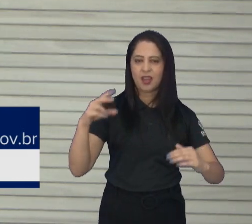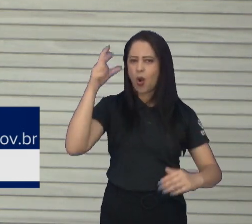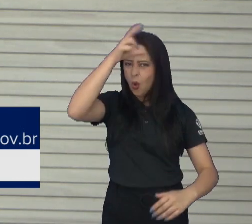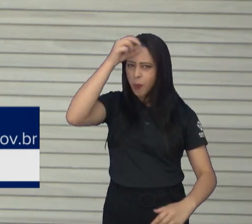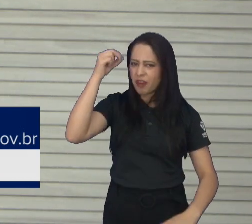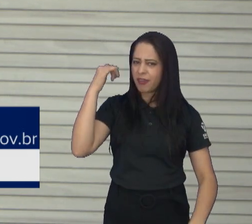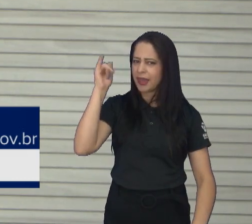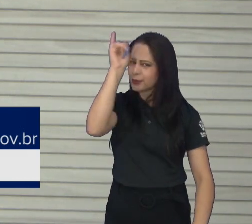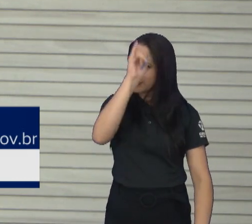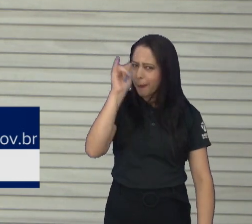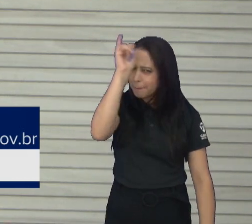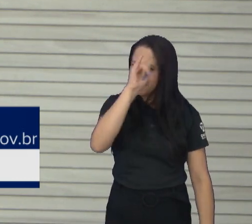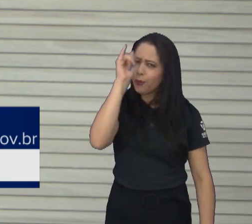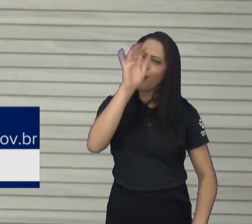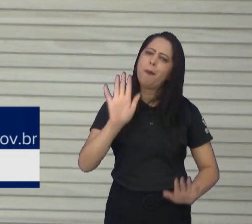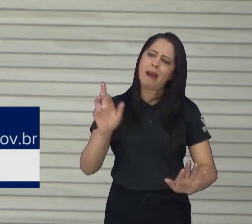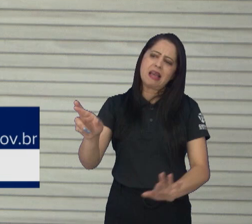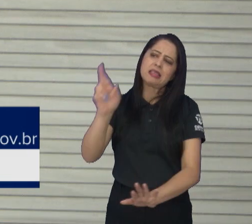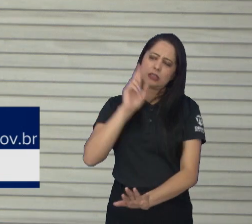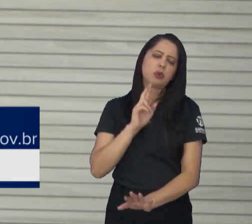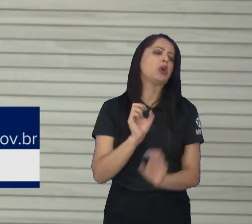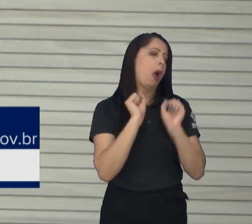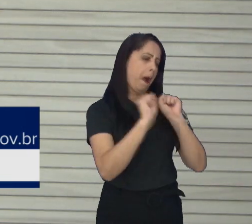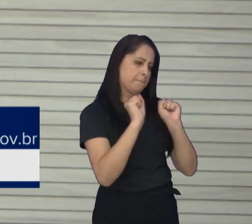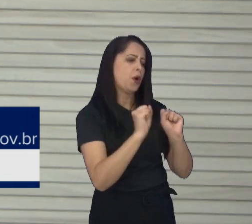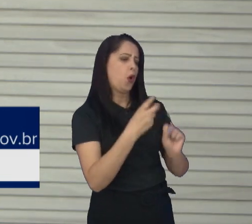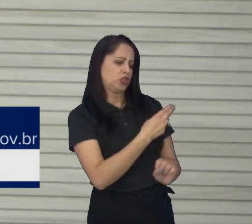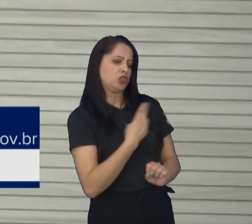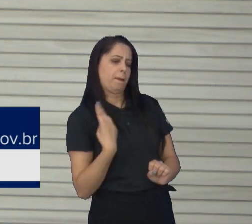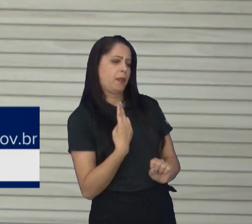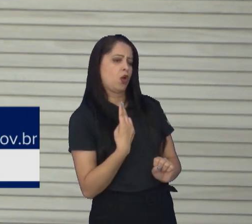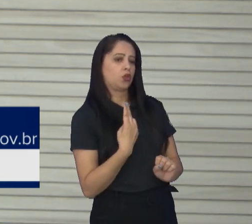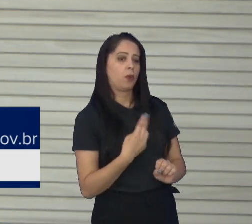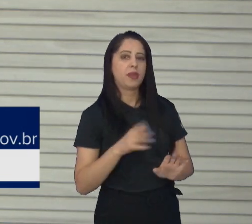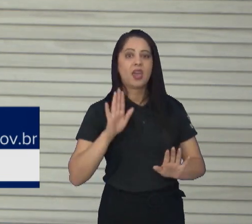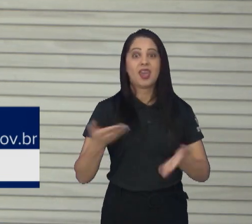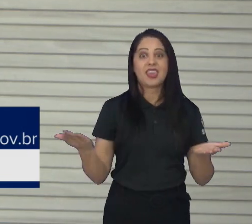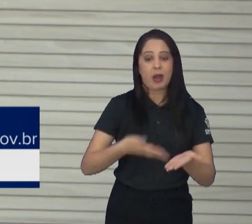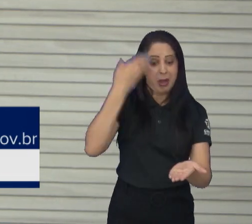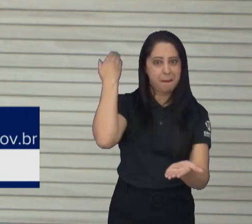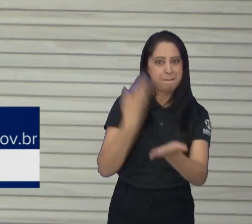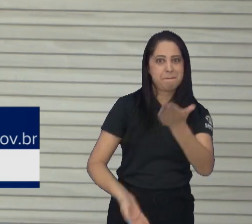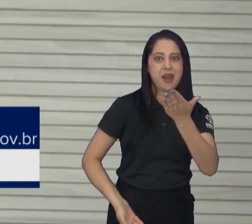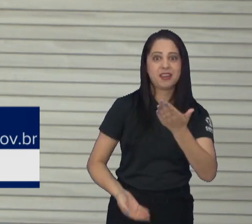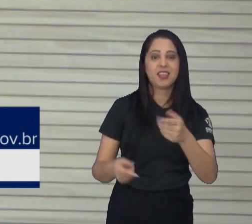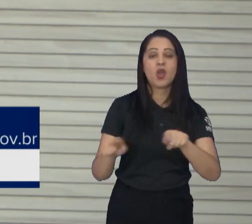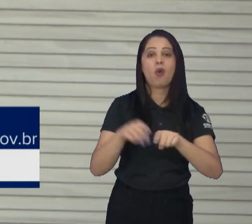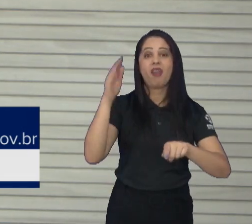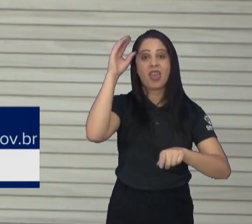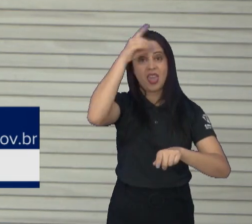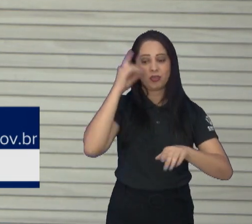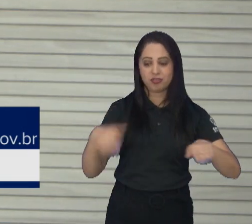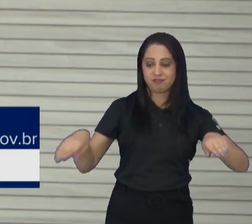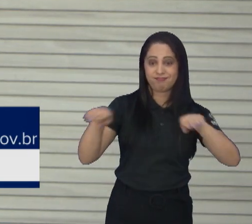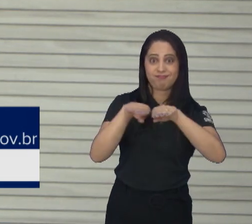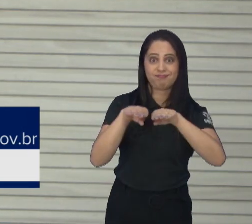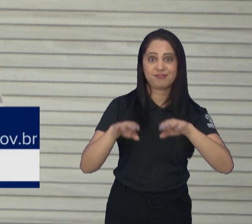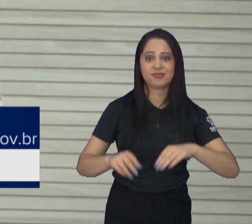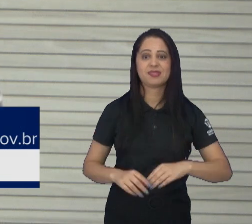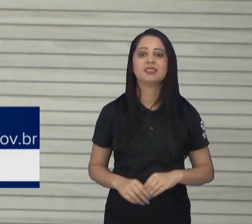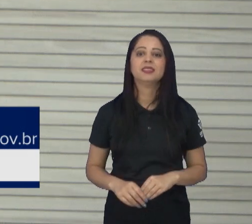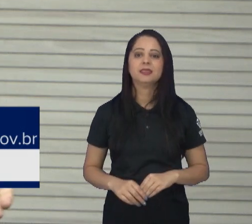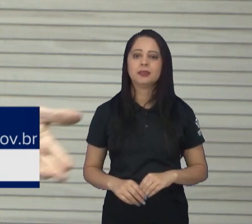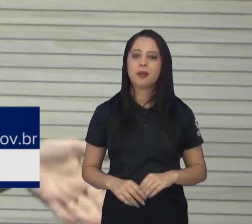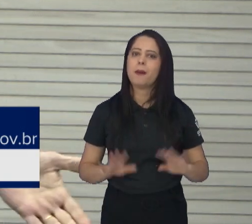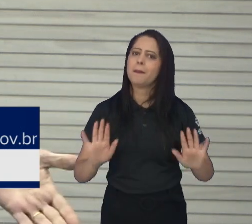menos respondeu que eu posso colocar o meu nome na pesquisa. E tomou um pau do Cury e empatou com a Dulce. Então, eu acho que as